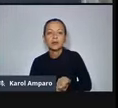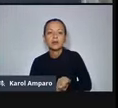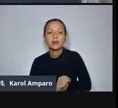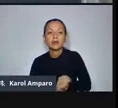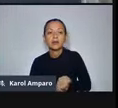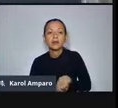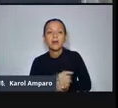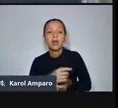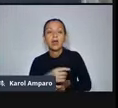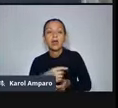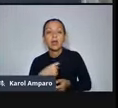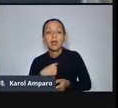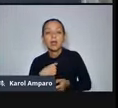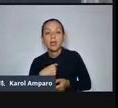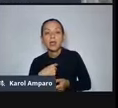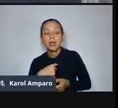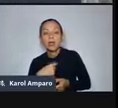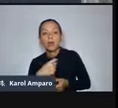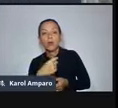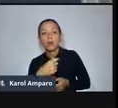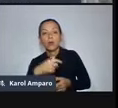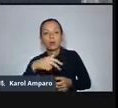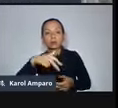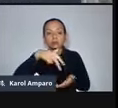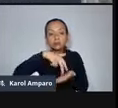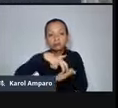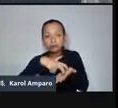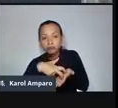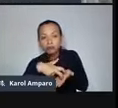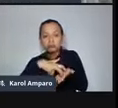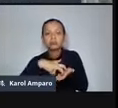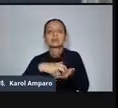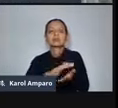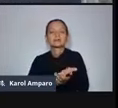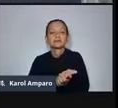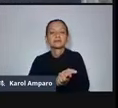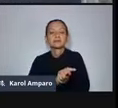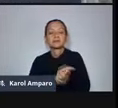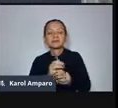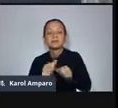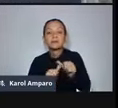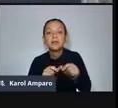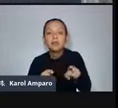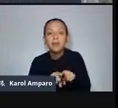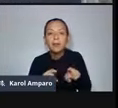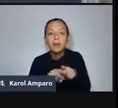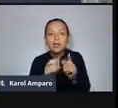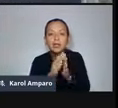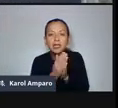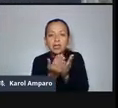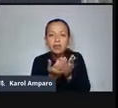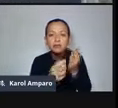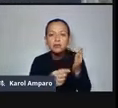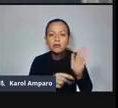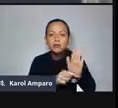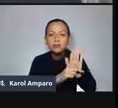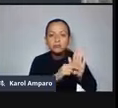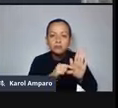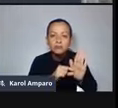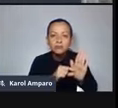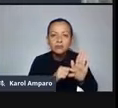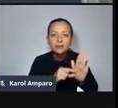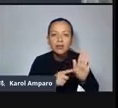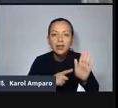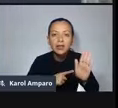nosso livro aqui, juntamente com o Contramestre Vinícius, Capoeira, Instrumento Psicomotor para a Cidadania, tá? Justamente também mostrando uma série de coisas que pode ser